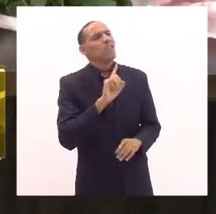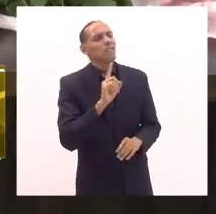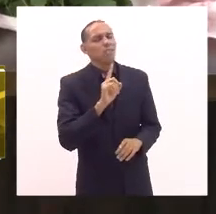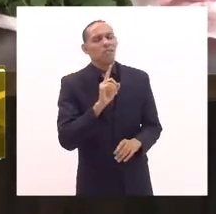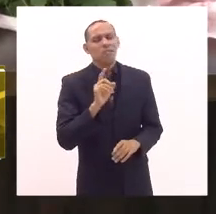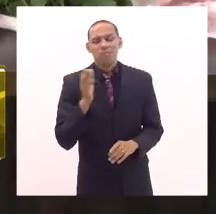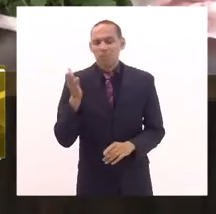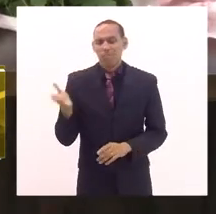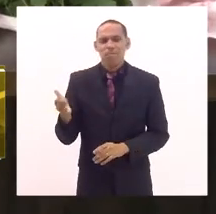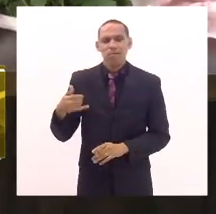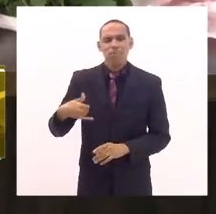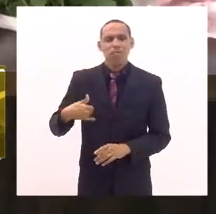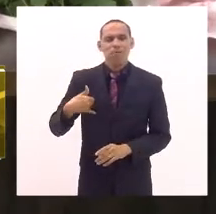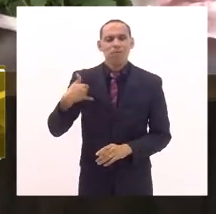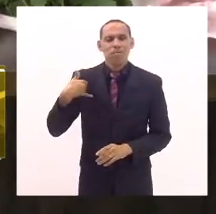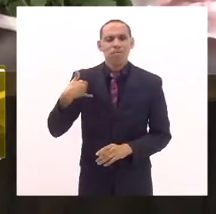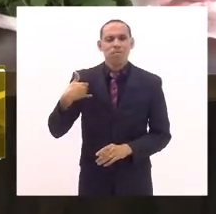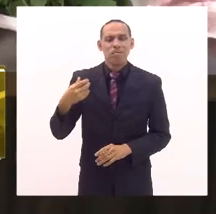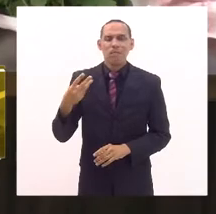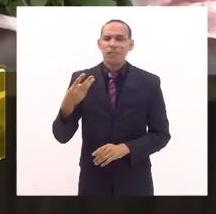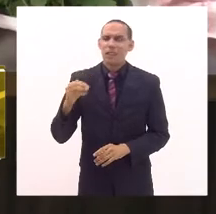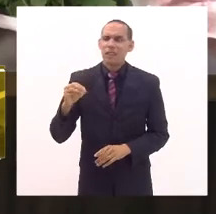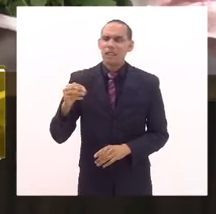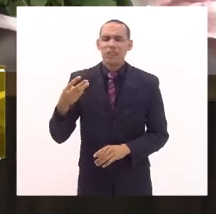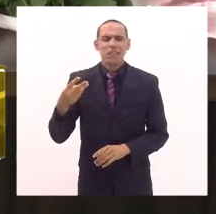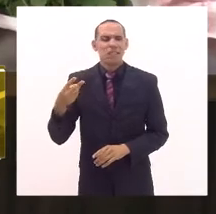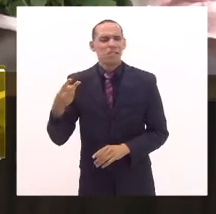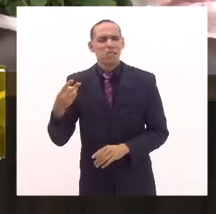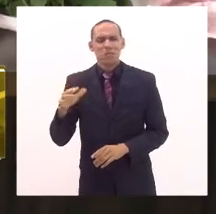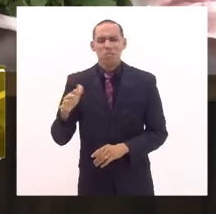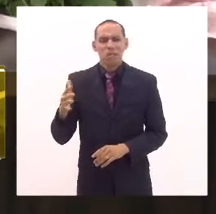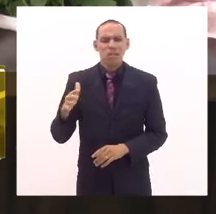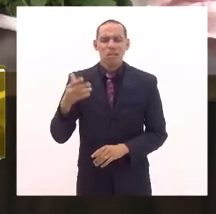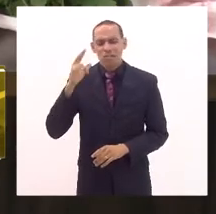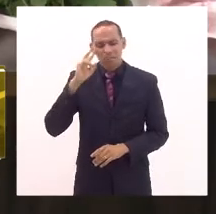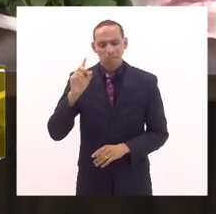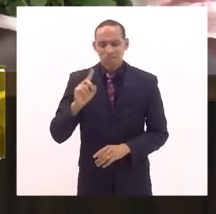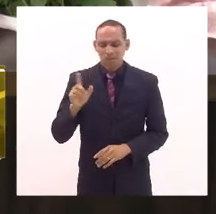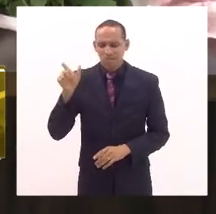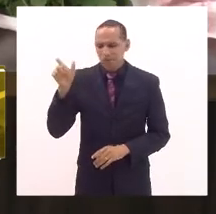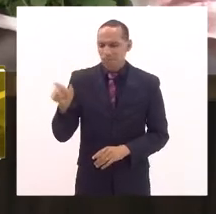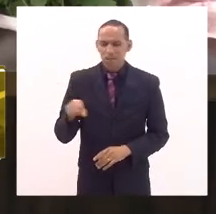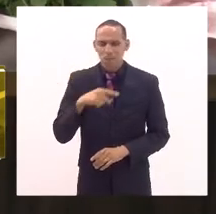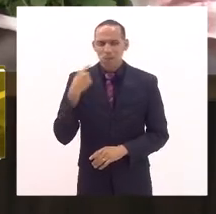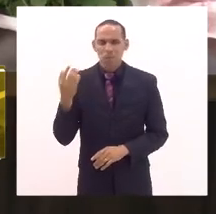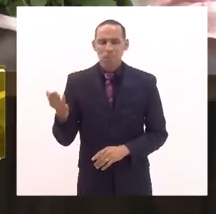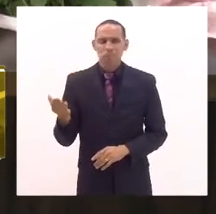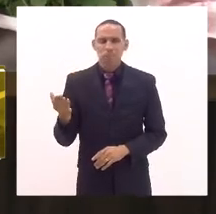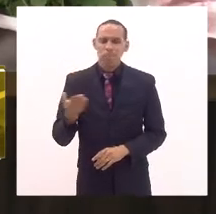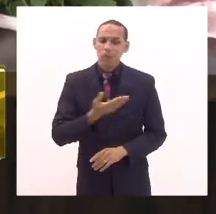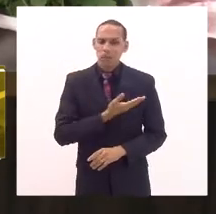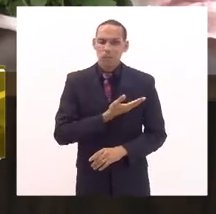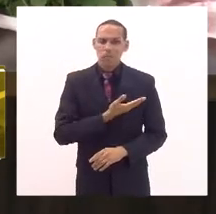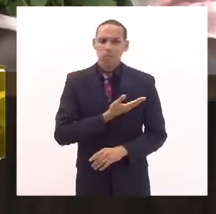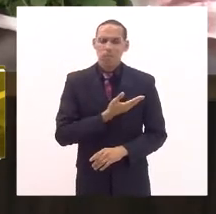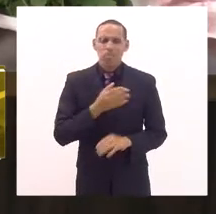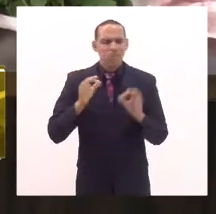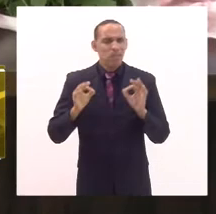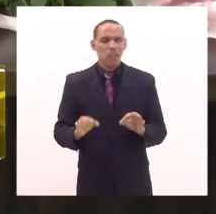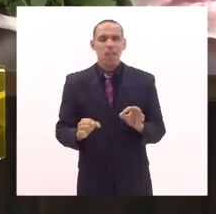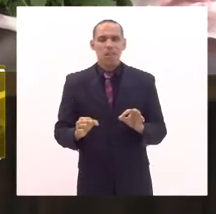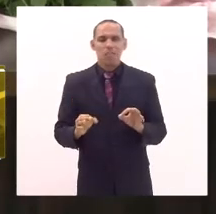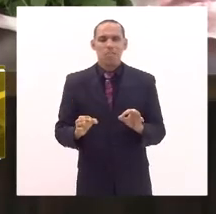um jovem de 30 ou 32 anos, me lembro bem, perdeu a sua vida. Então, meus amigos, pode ter certeza,